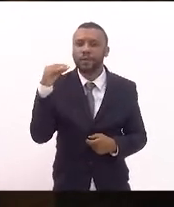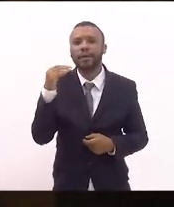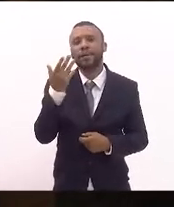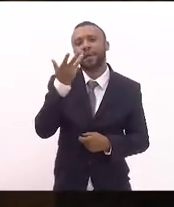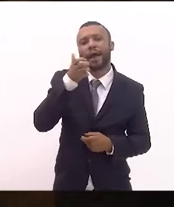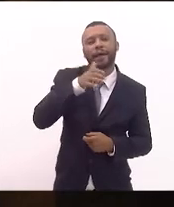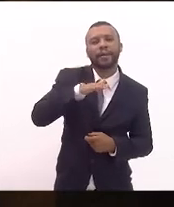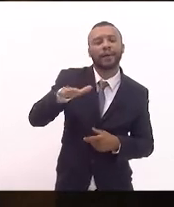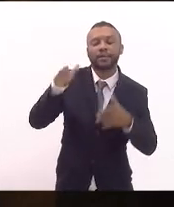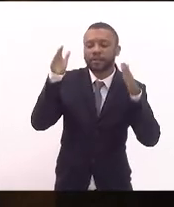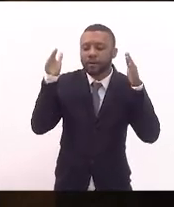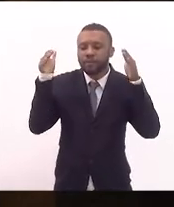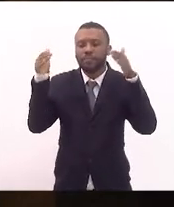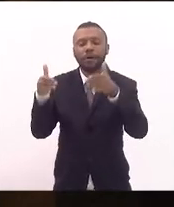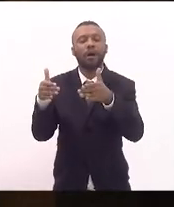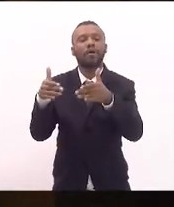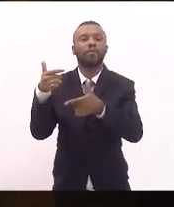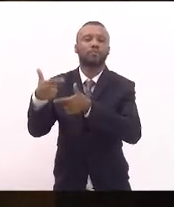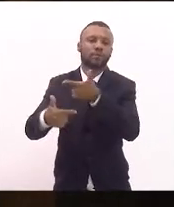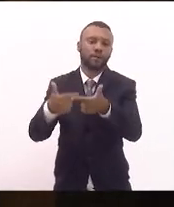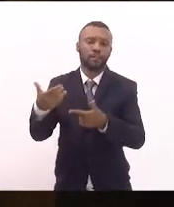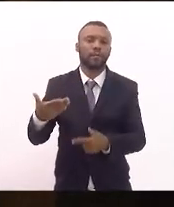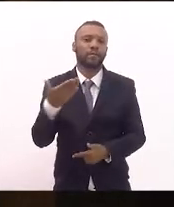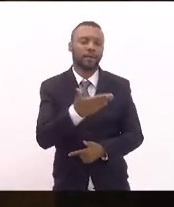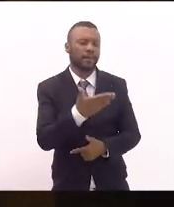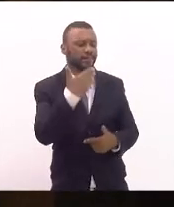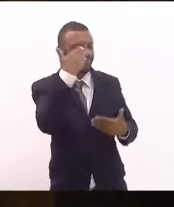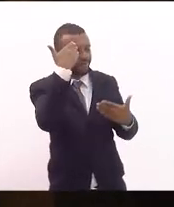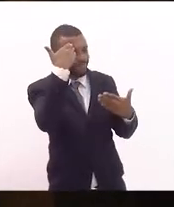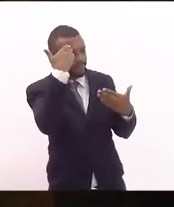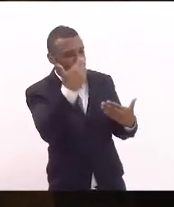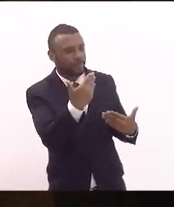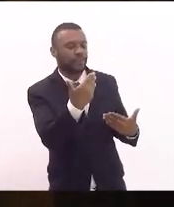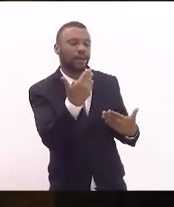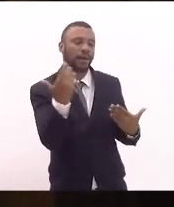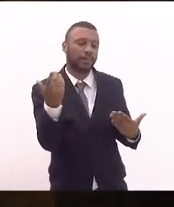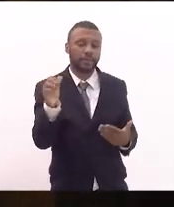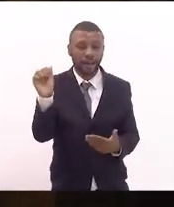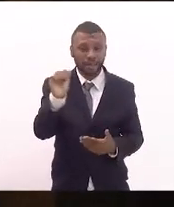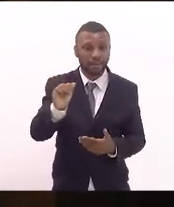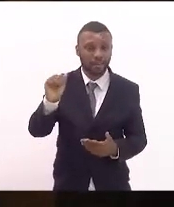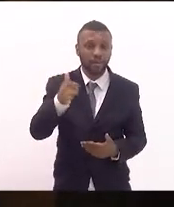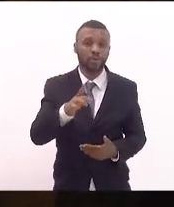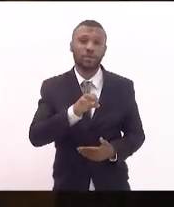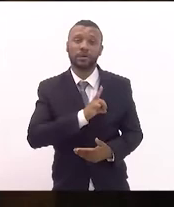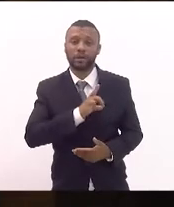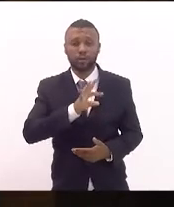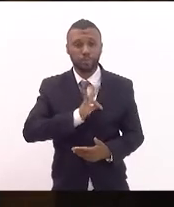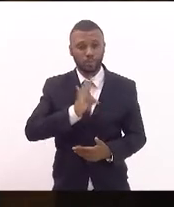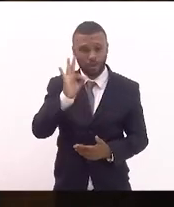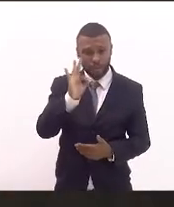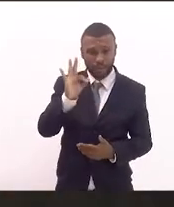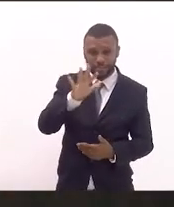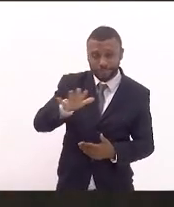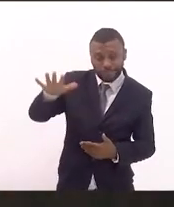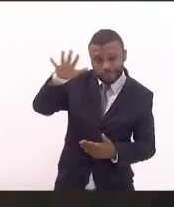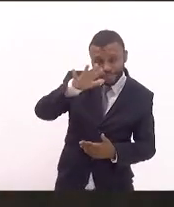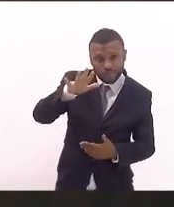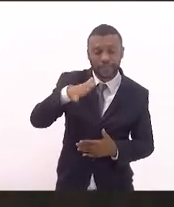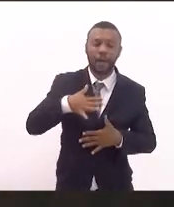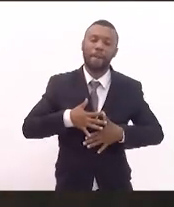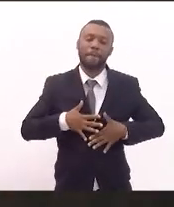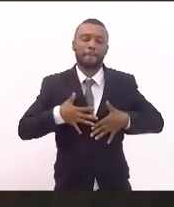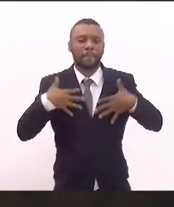a ênfase do trabalho dela. Então, fica aqui, Paula, muito obrigado, em nome da Associação dos Delegados, e é um prazer